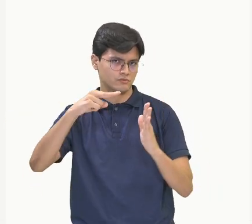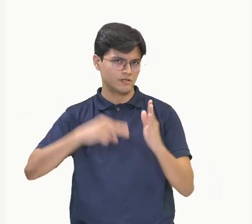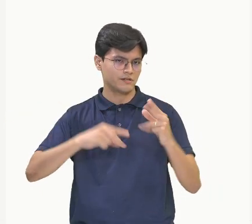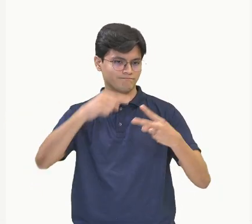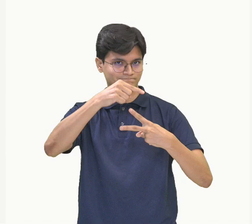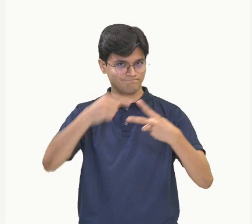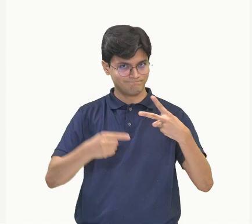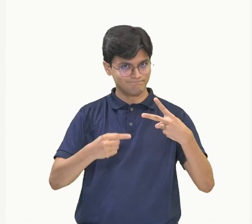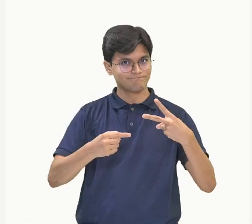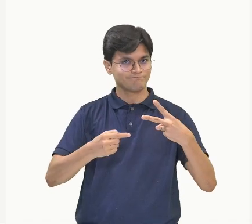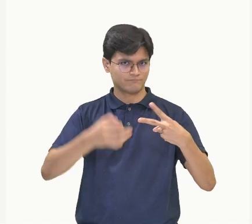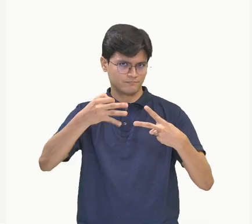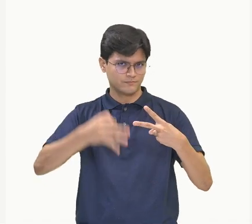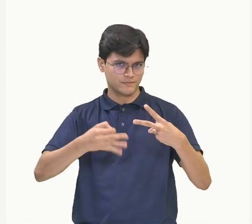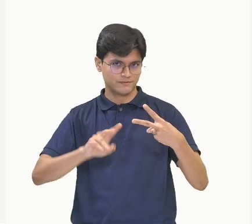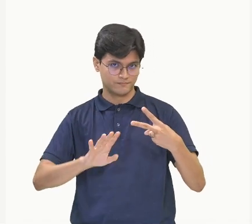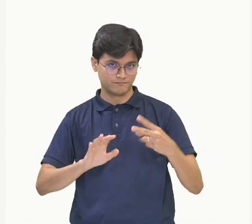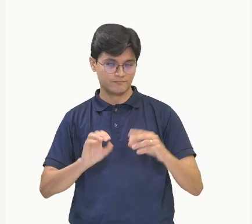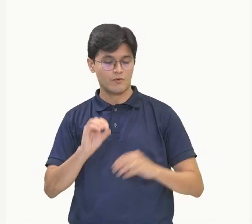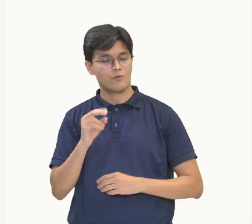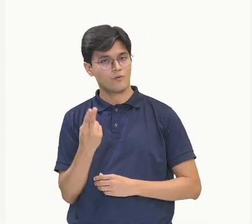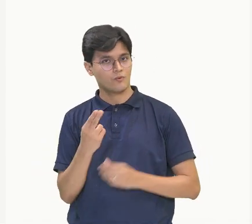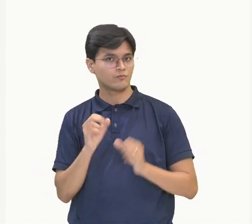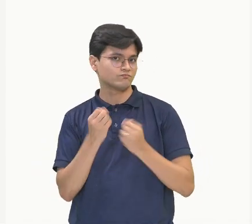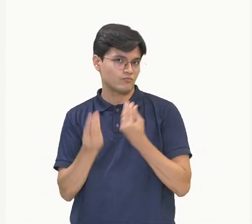ou simplesmente